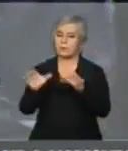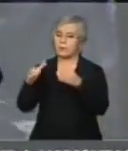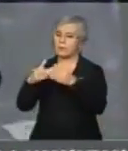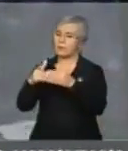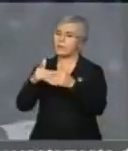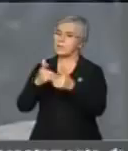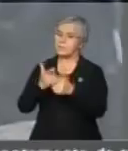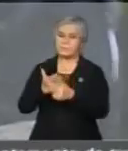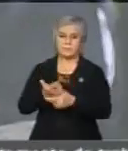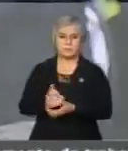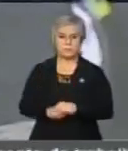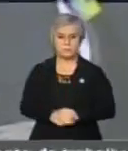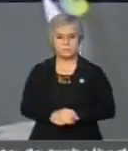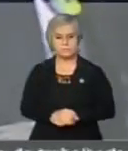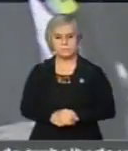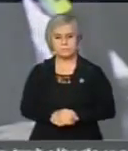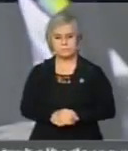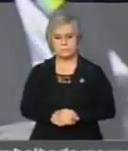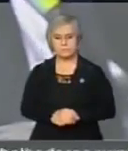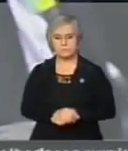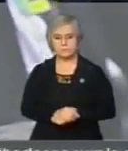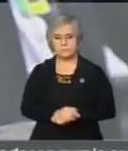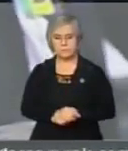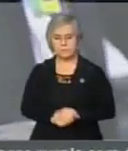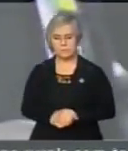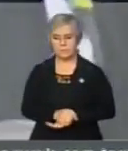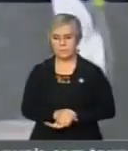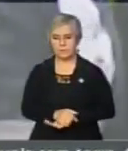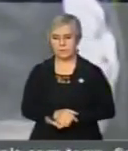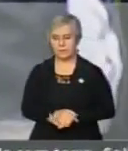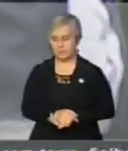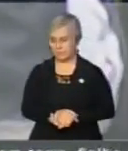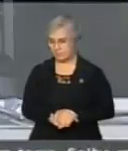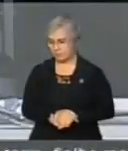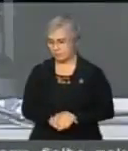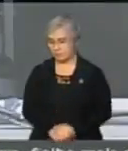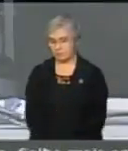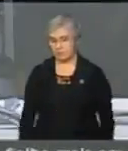têm grandes... Presidente Renan, enquanto o PV não encaminha...